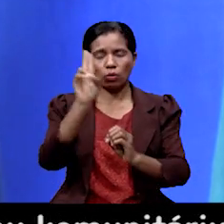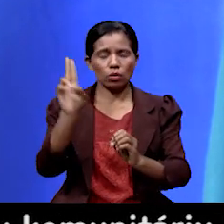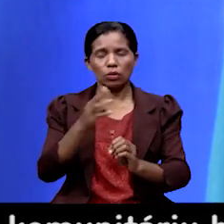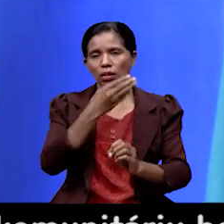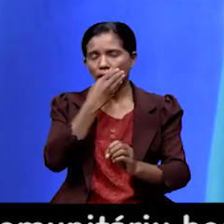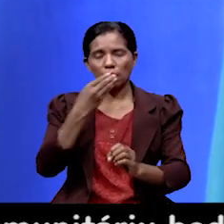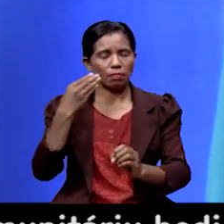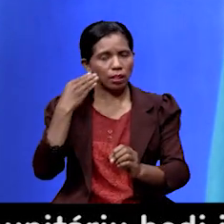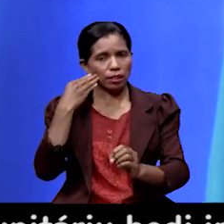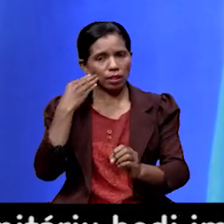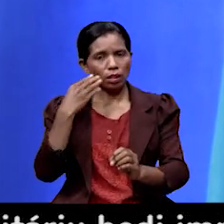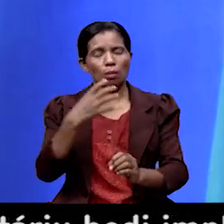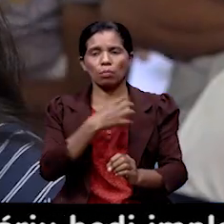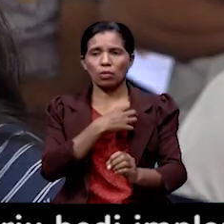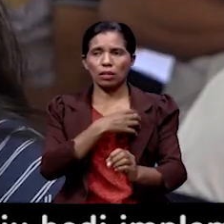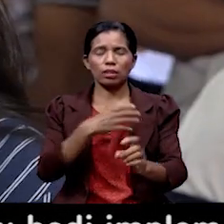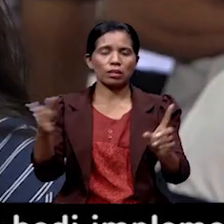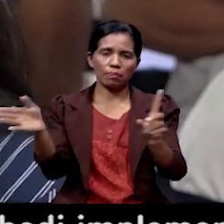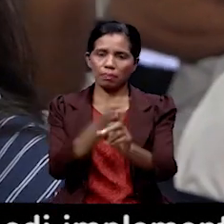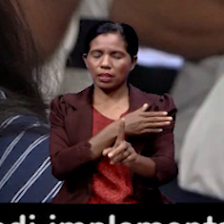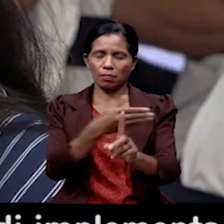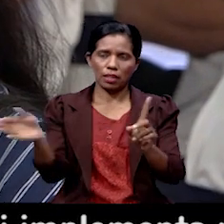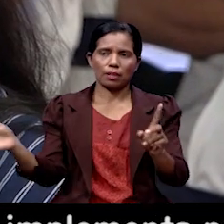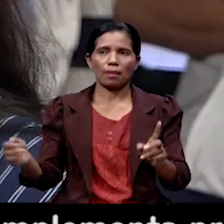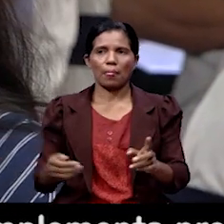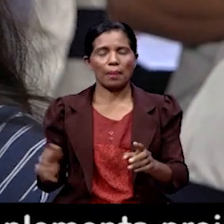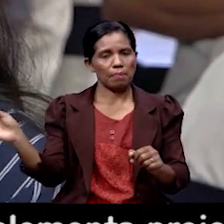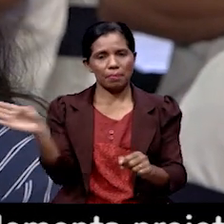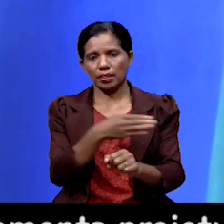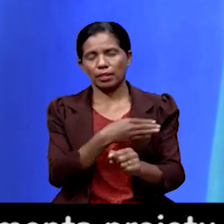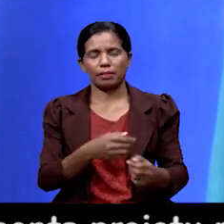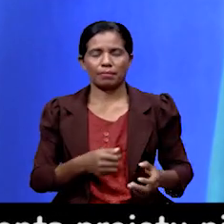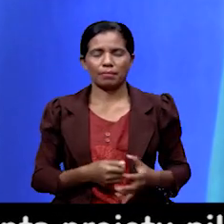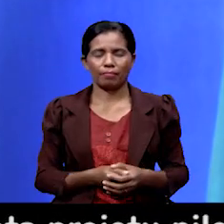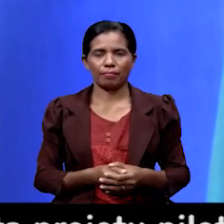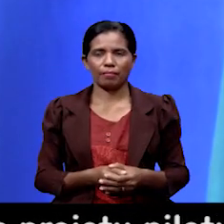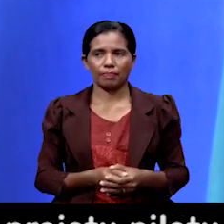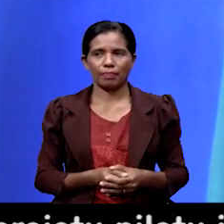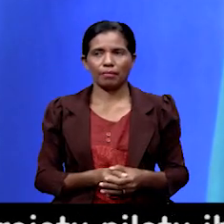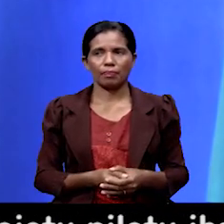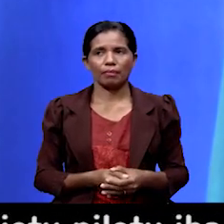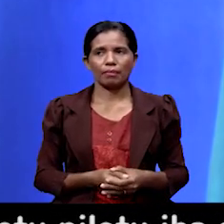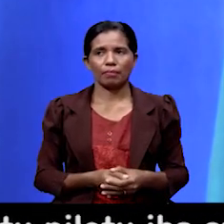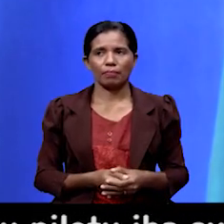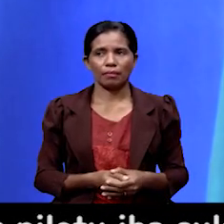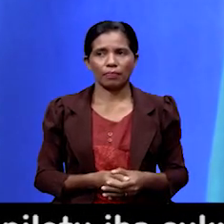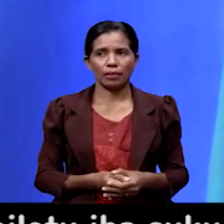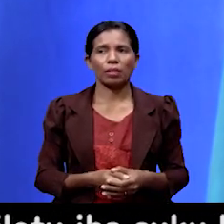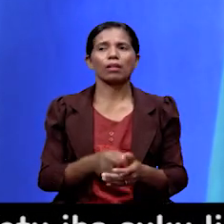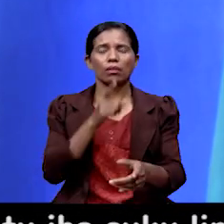da lua que é isso. Uma cara, por salir e então